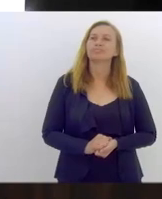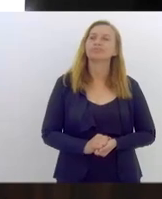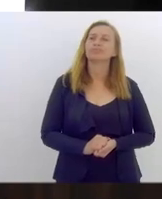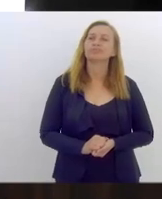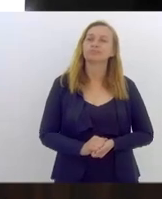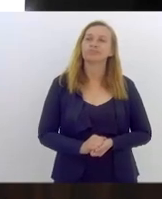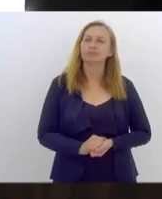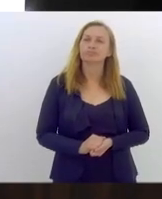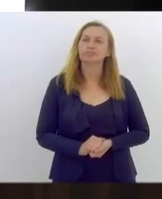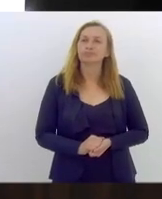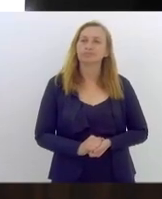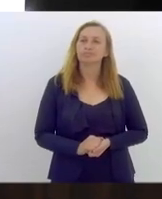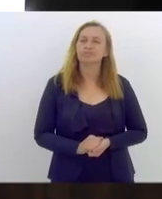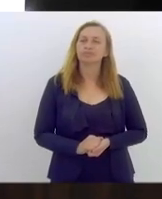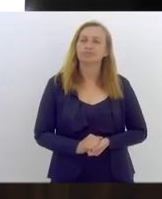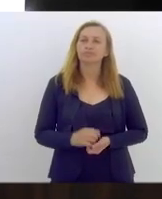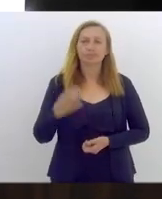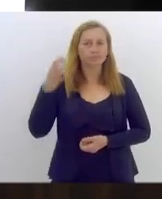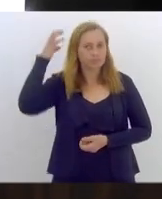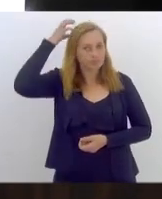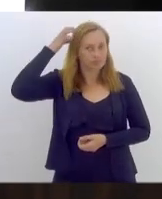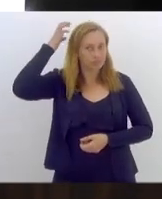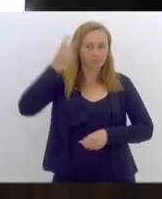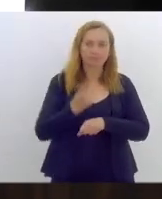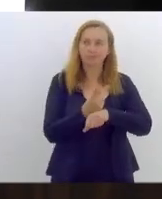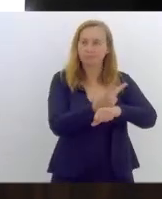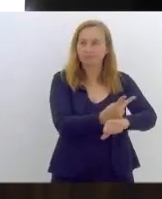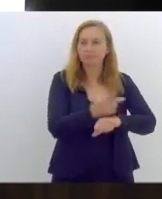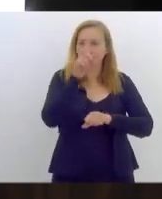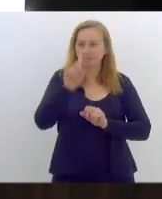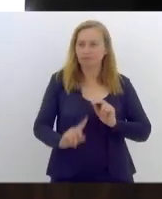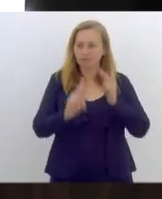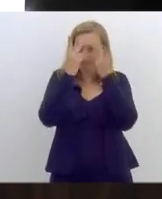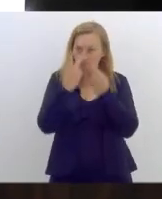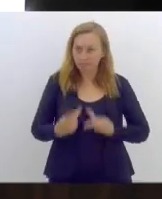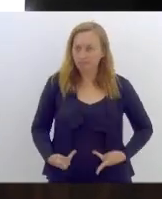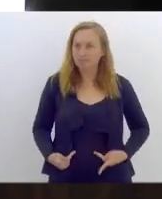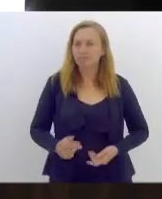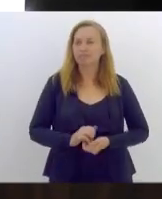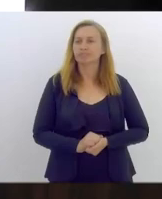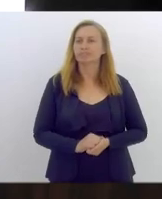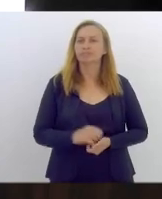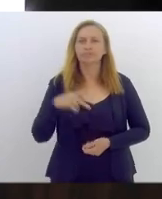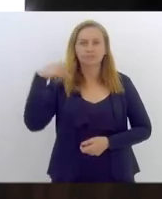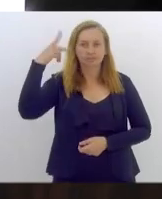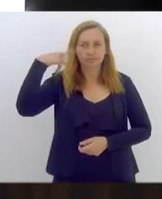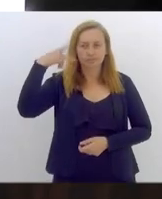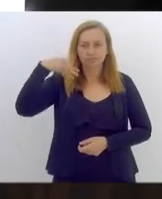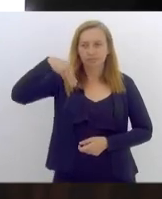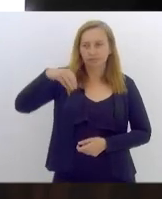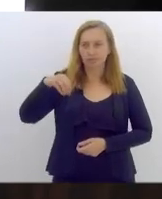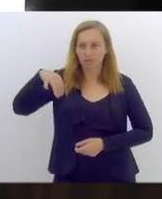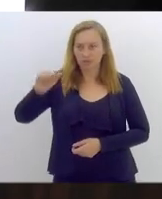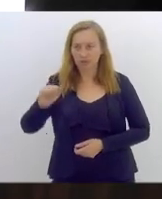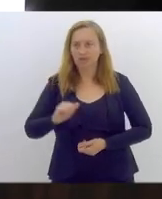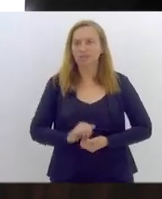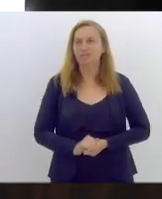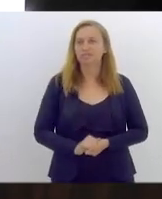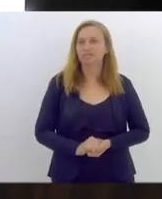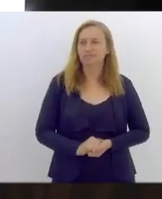aqui entregar o prêmio Marielle Franco de Direitos Humanos à vereadora Mônica